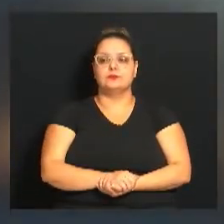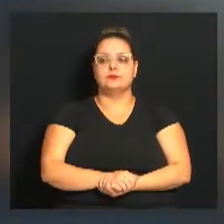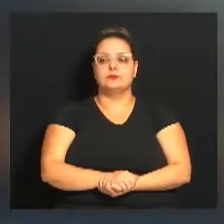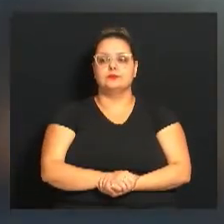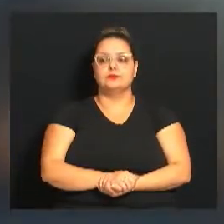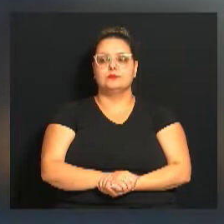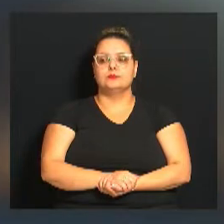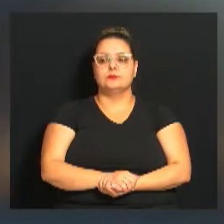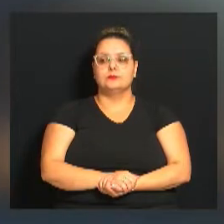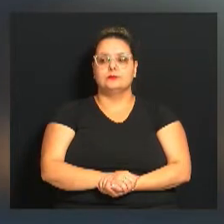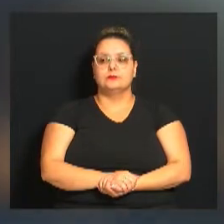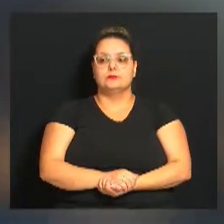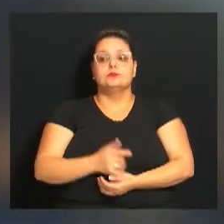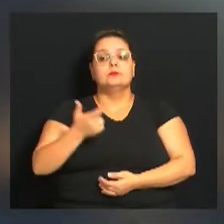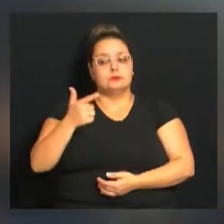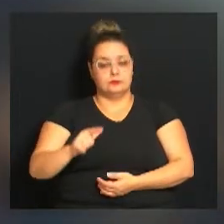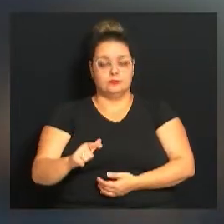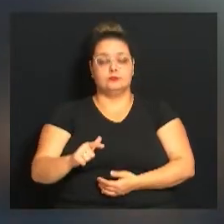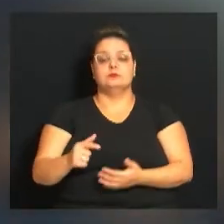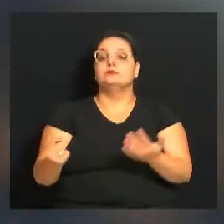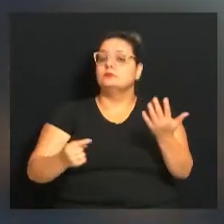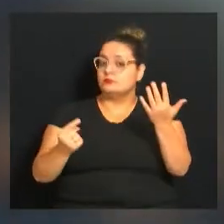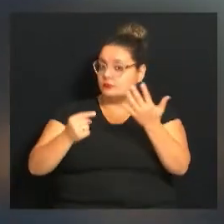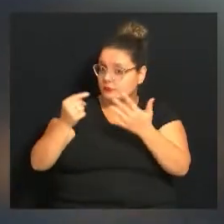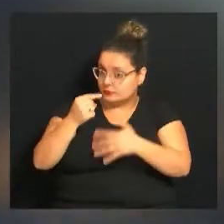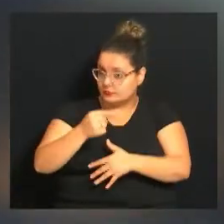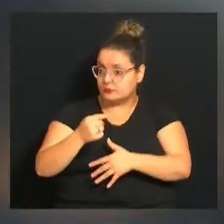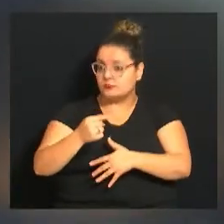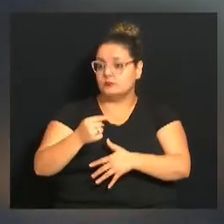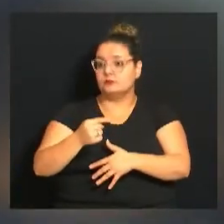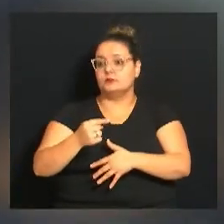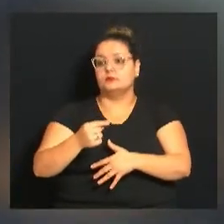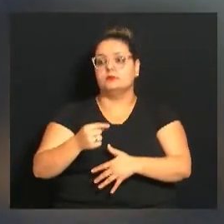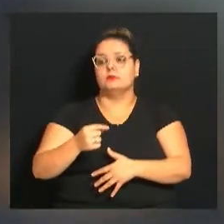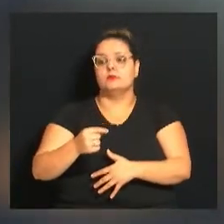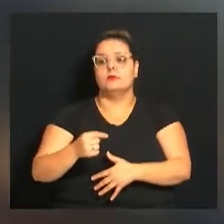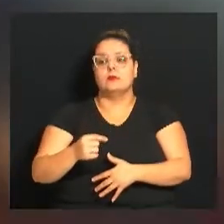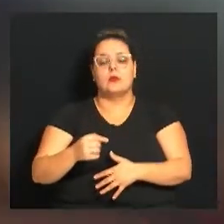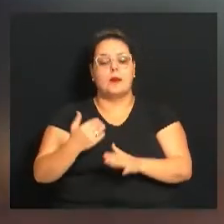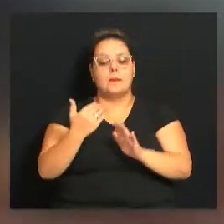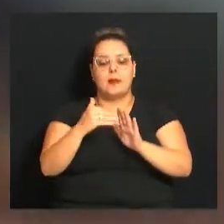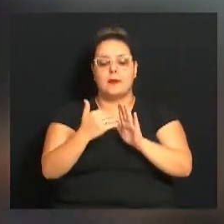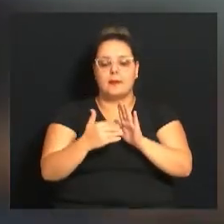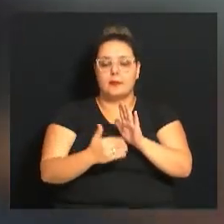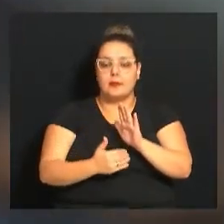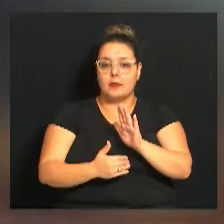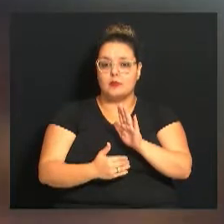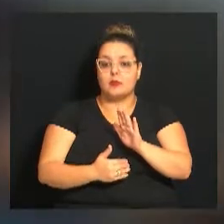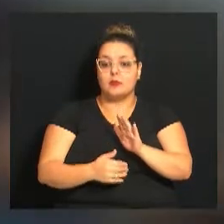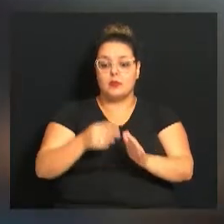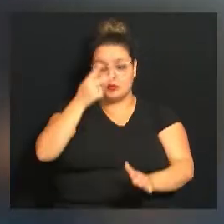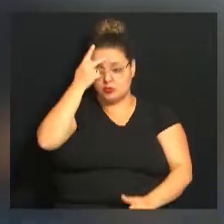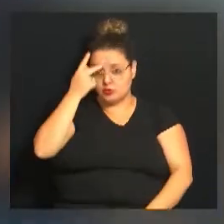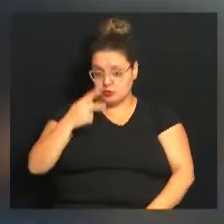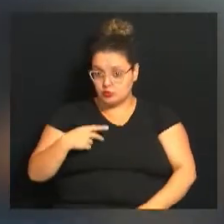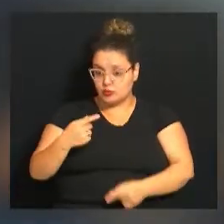Que se mantém o critério de uma lista tríplice indicada pelos músicos,